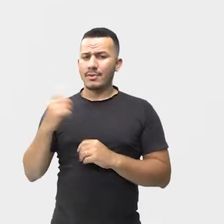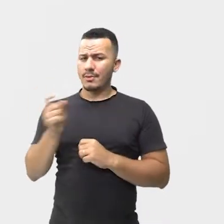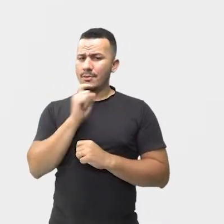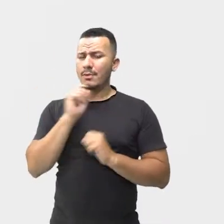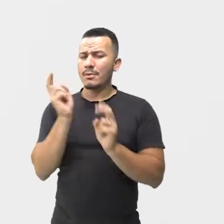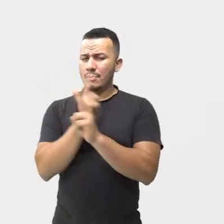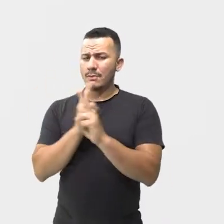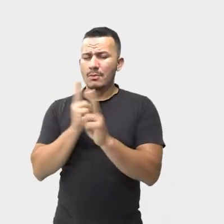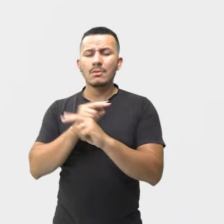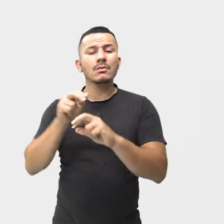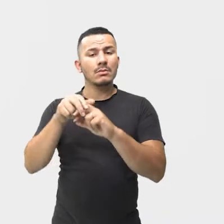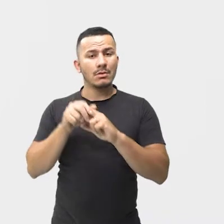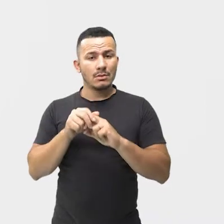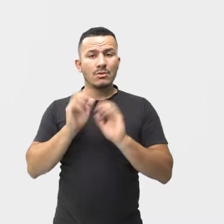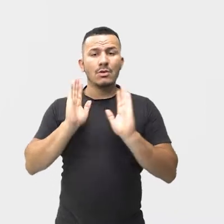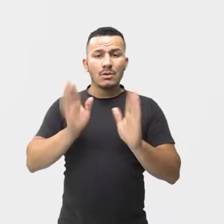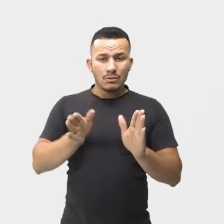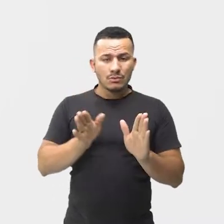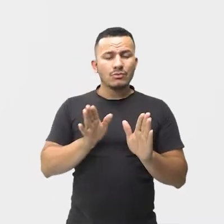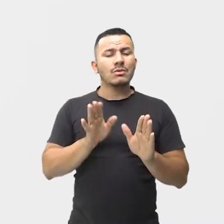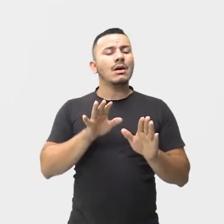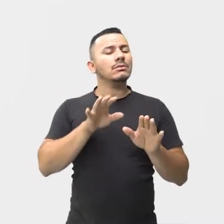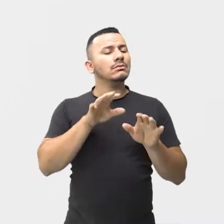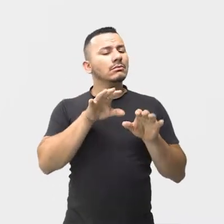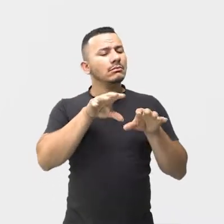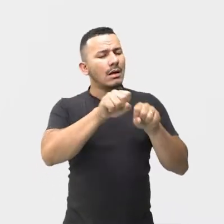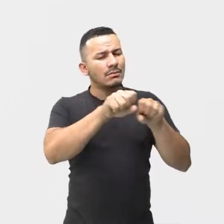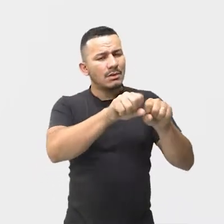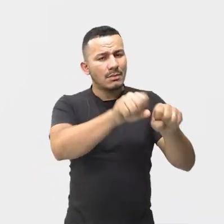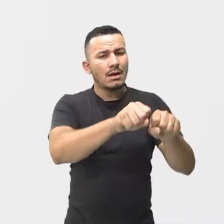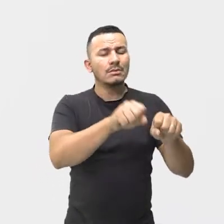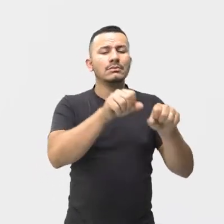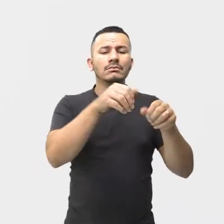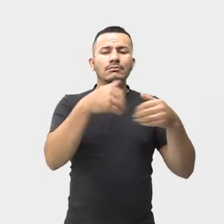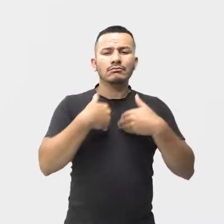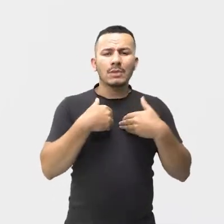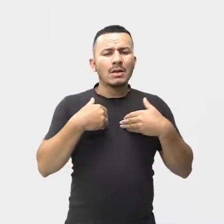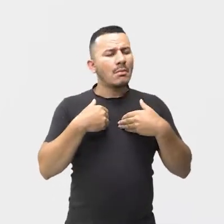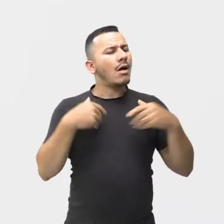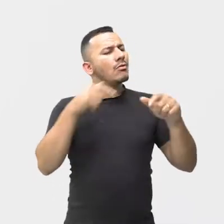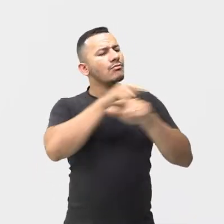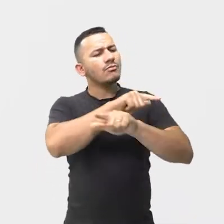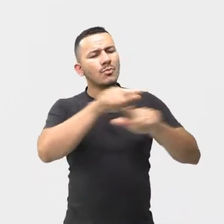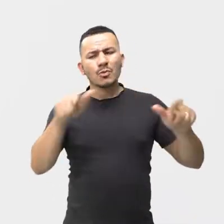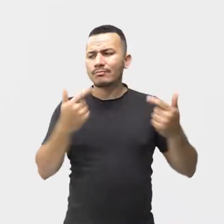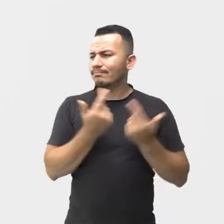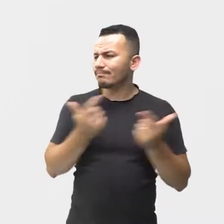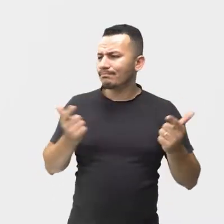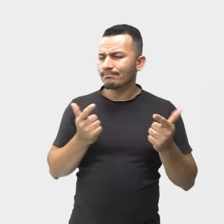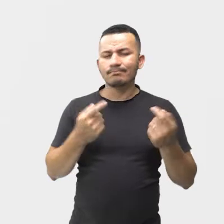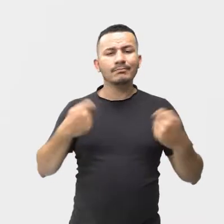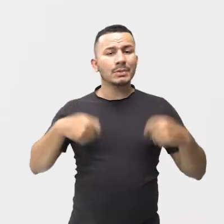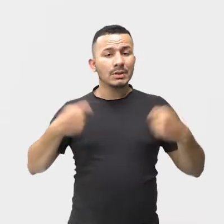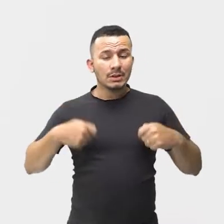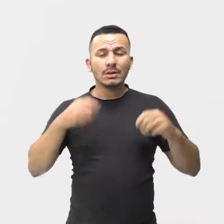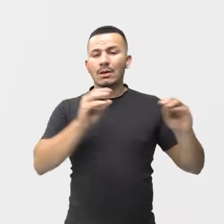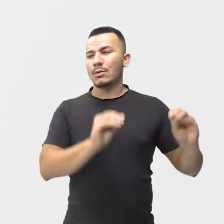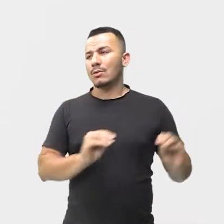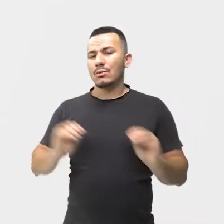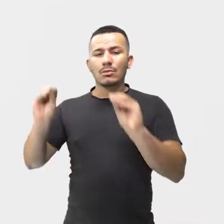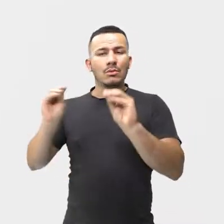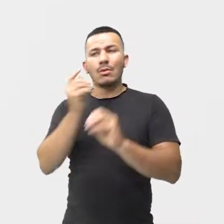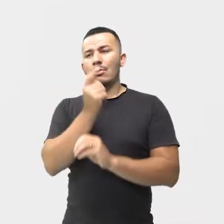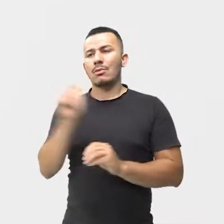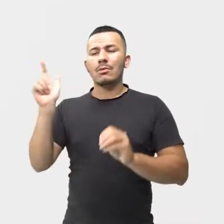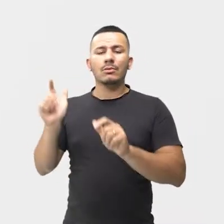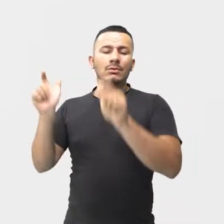muito fria. Então, depois que eles caçavam por um período, como não tinha mais animais, então eles iam para um